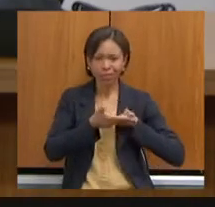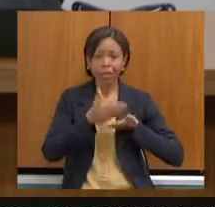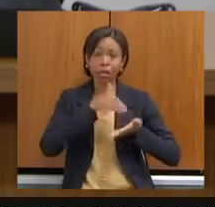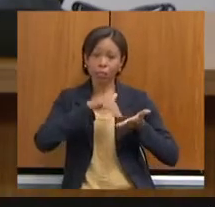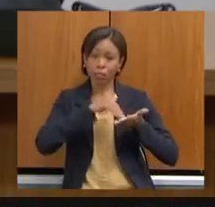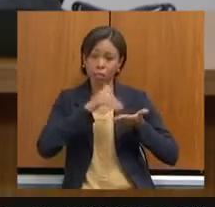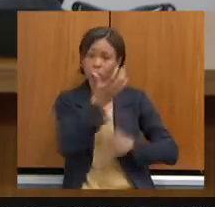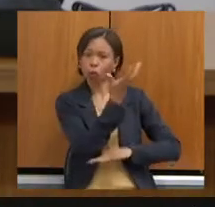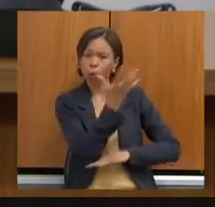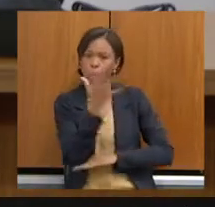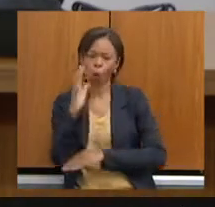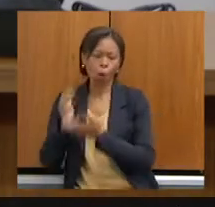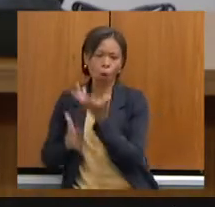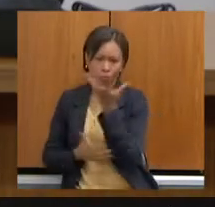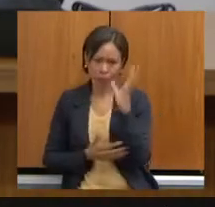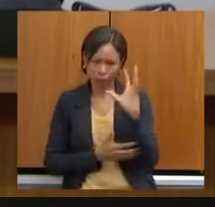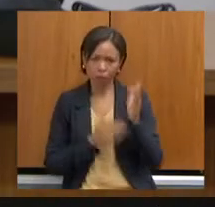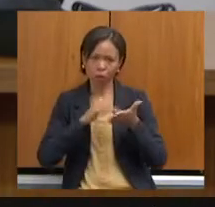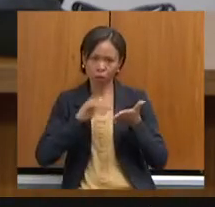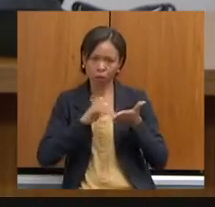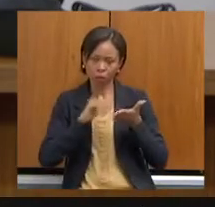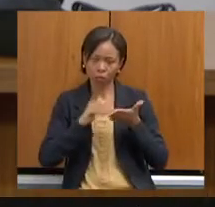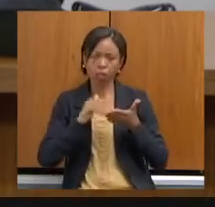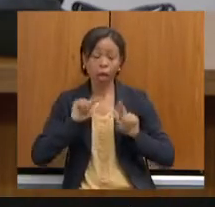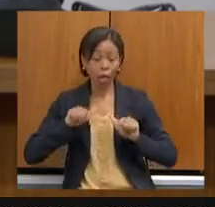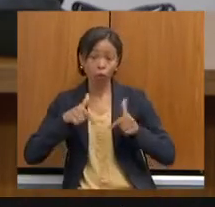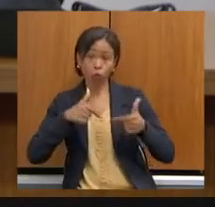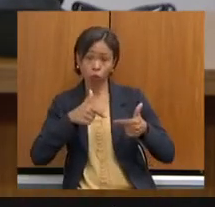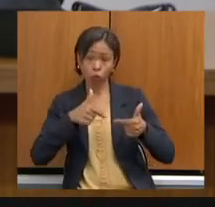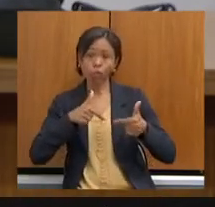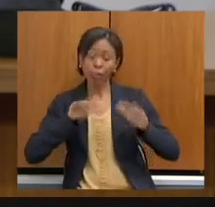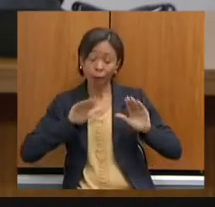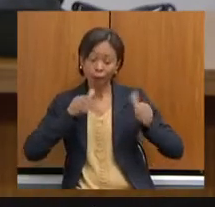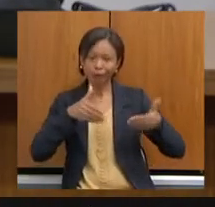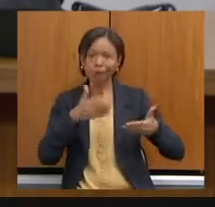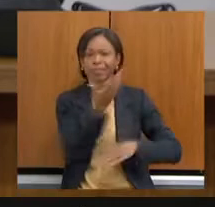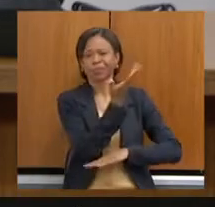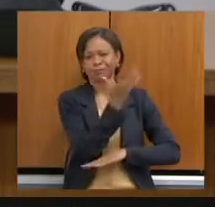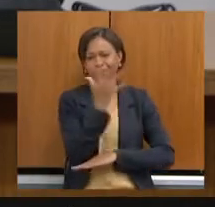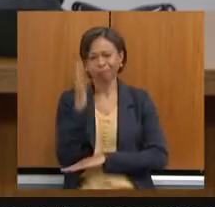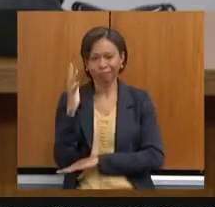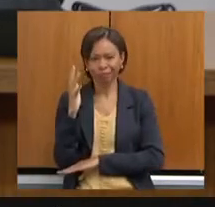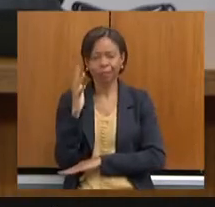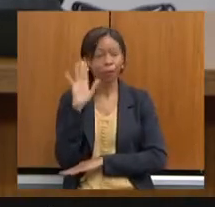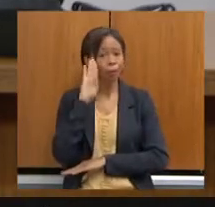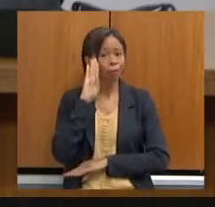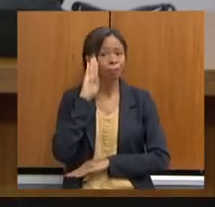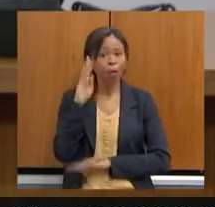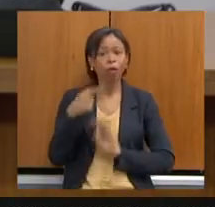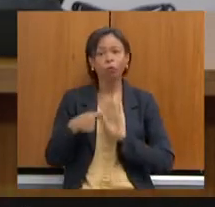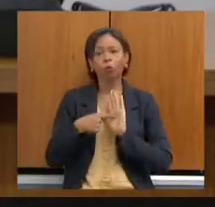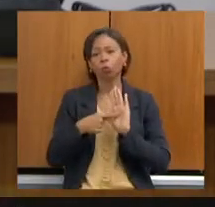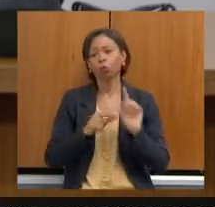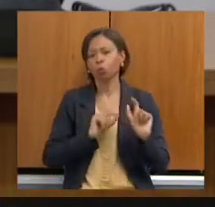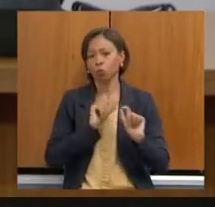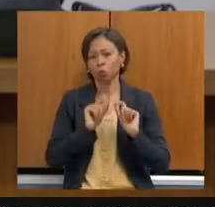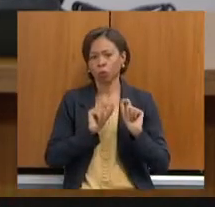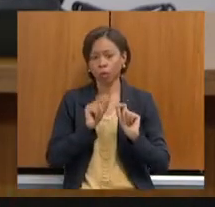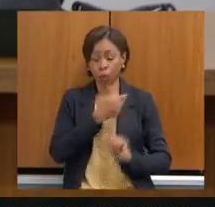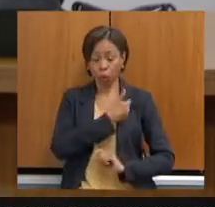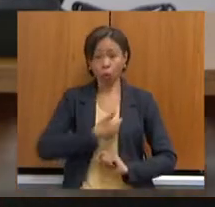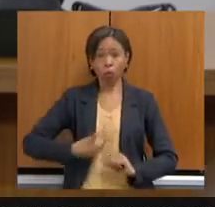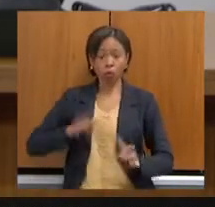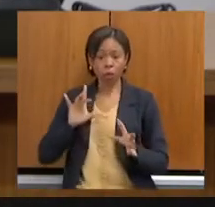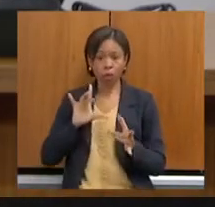ambiente são ações na área ambiental e aqui ó queira destacar a decisão do governo a